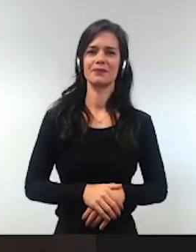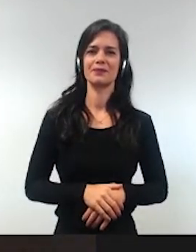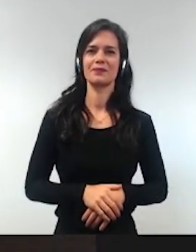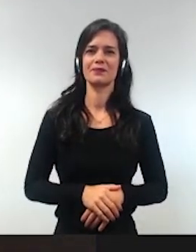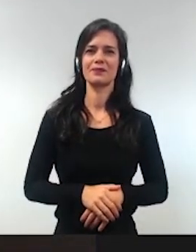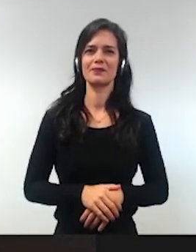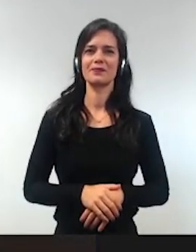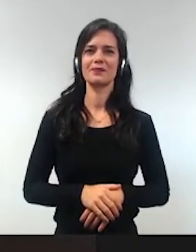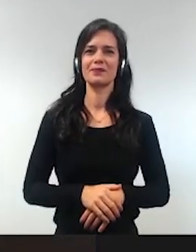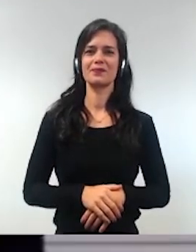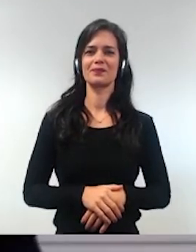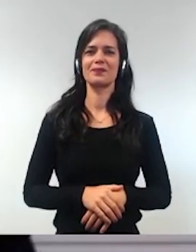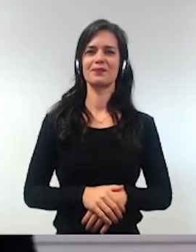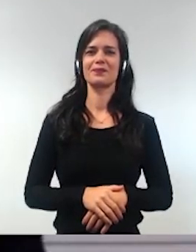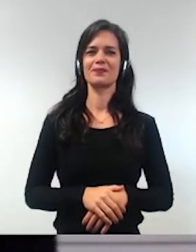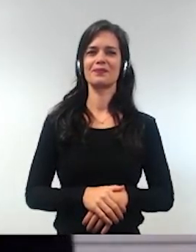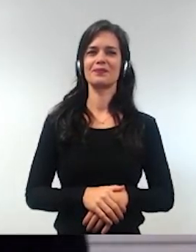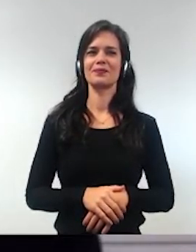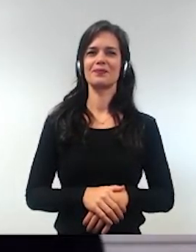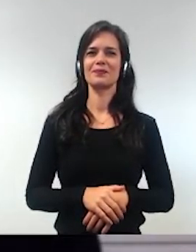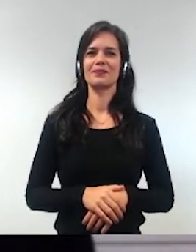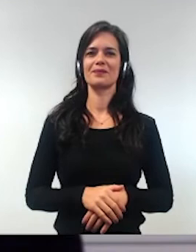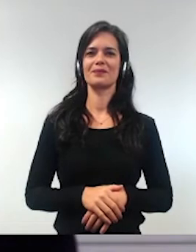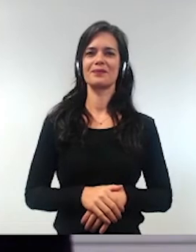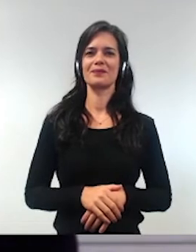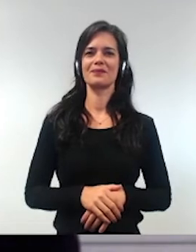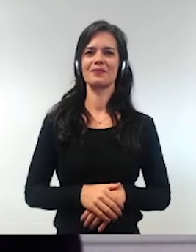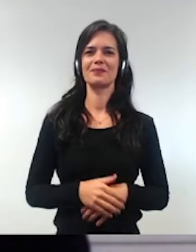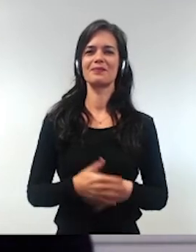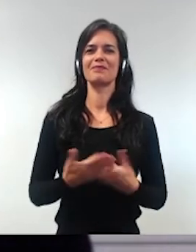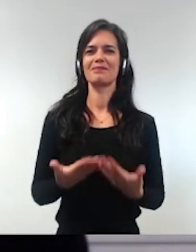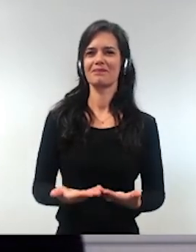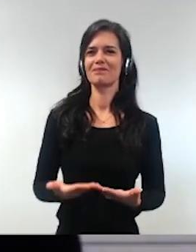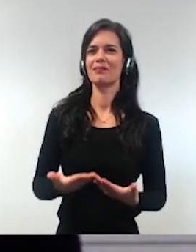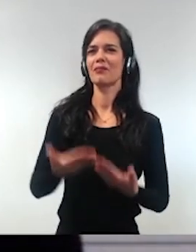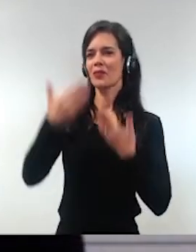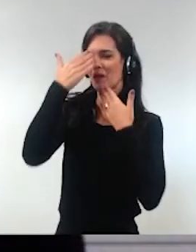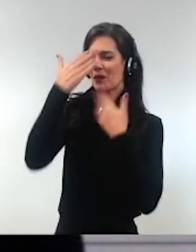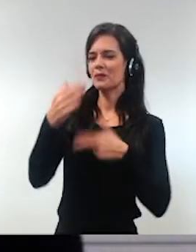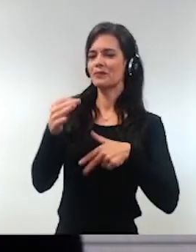com ele. Pois não, doutor desembargador Eduardo Pugliese, que